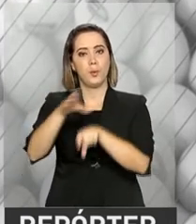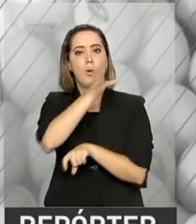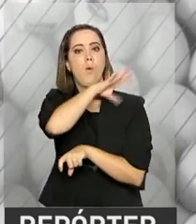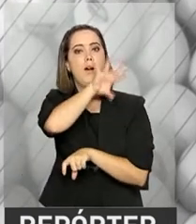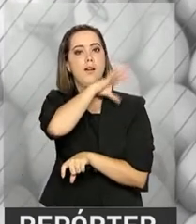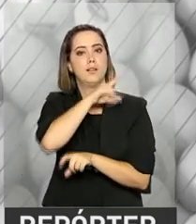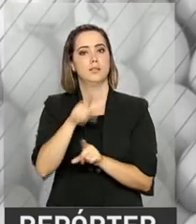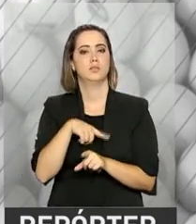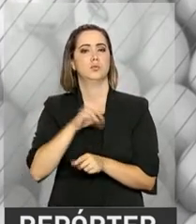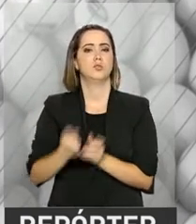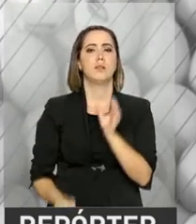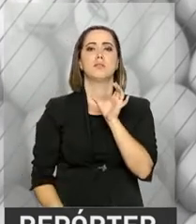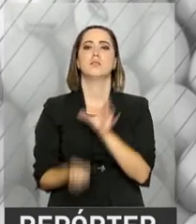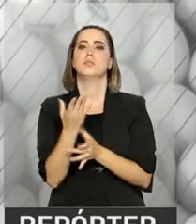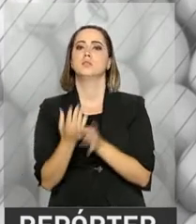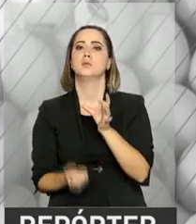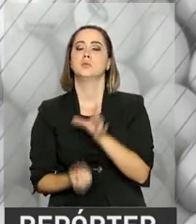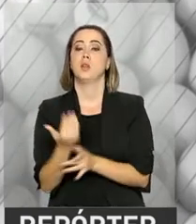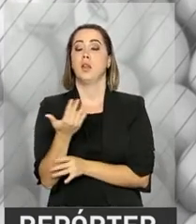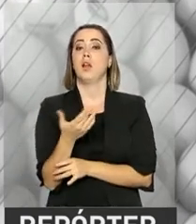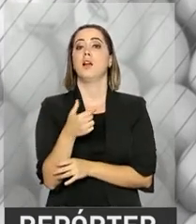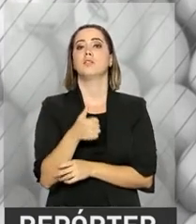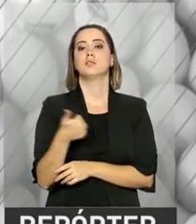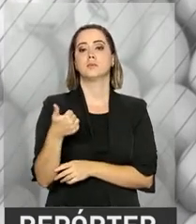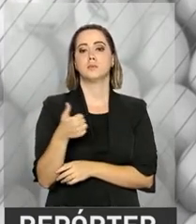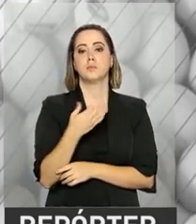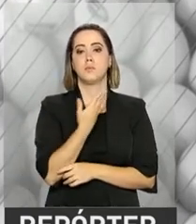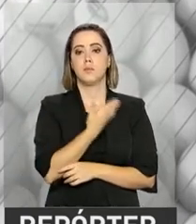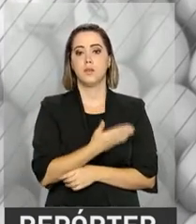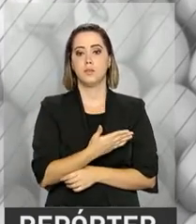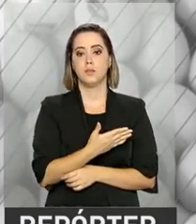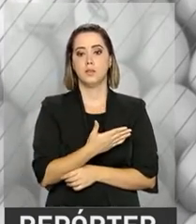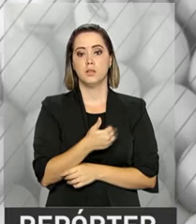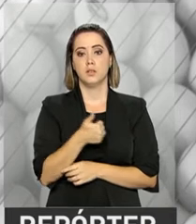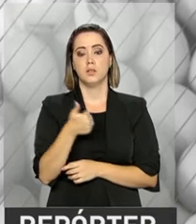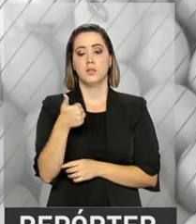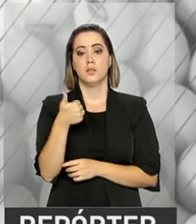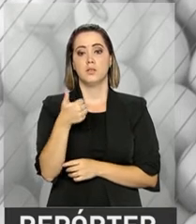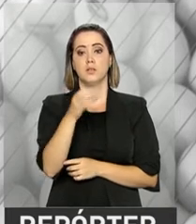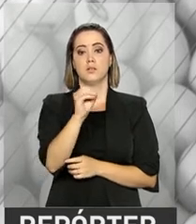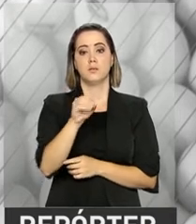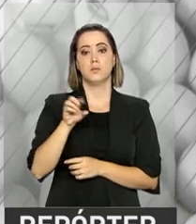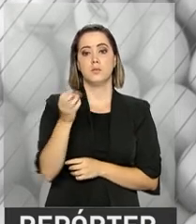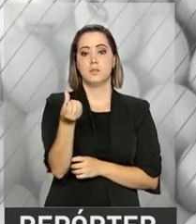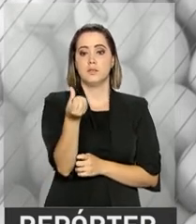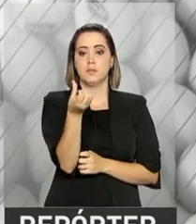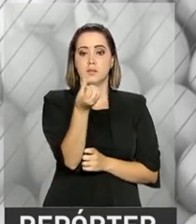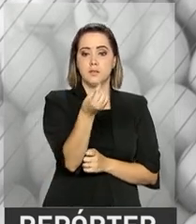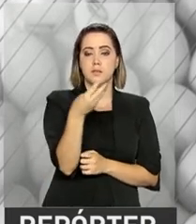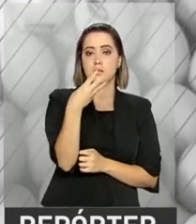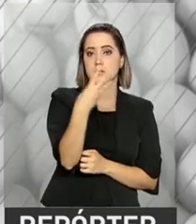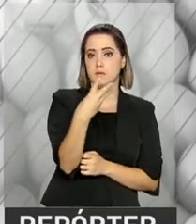agropecuária, onde foram criadas, nós vamos ver aqui na próxima tela, foram criadas